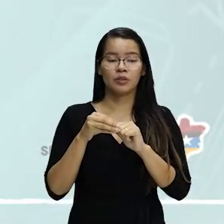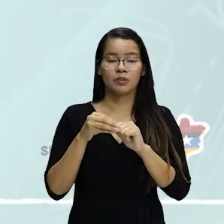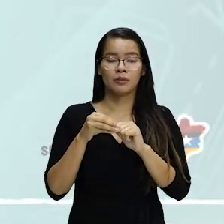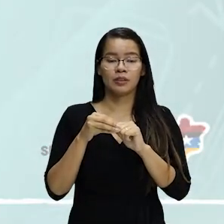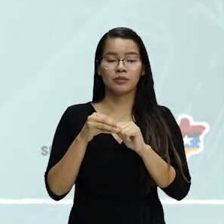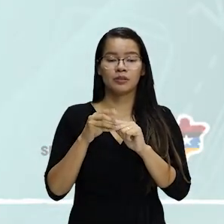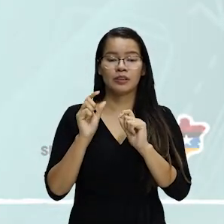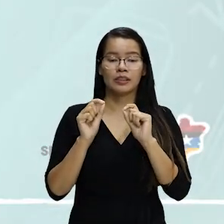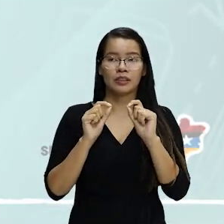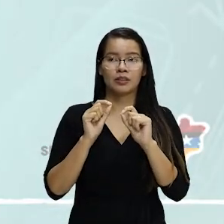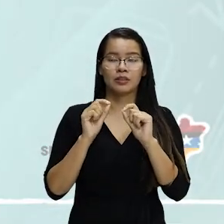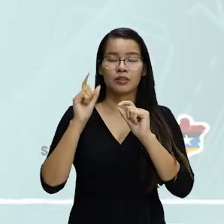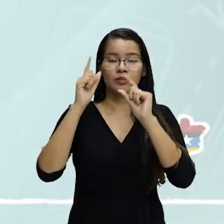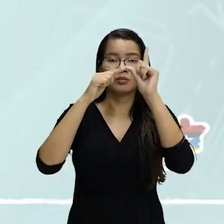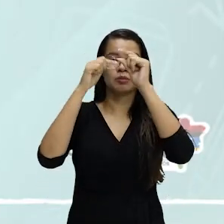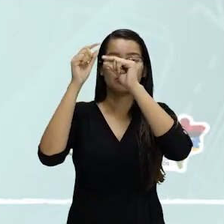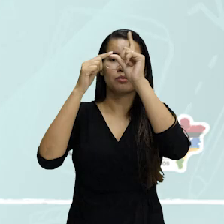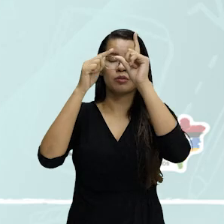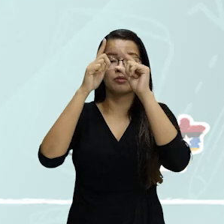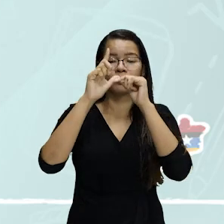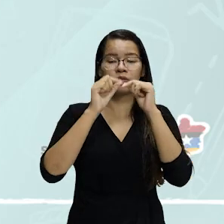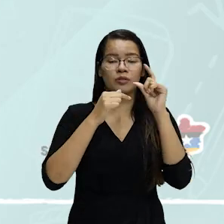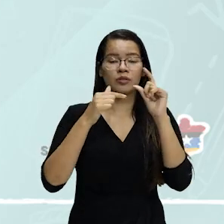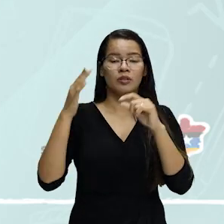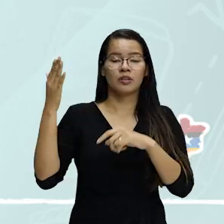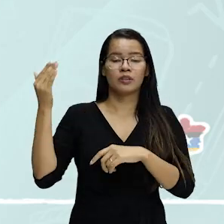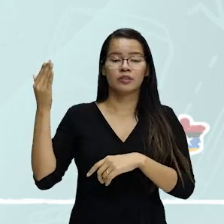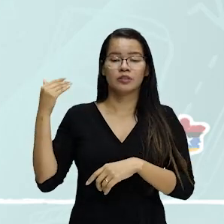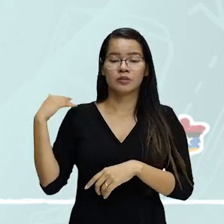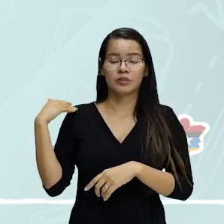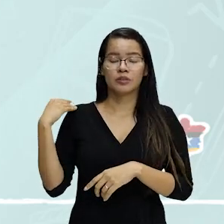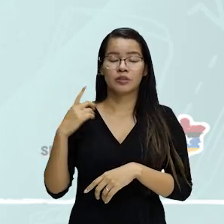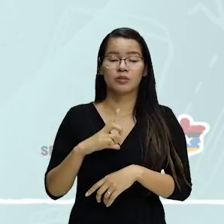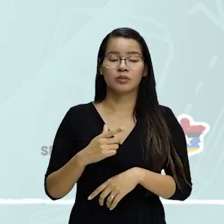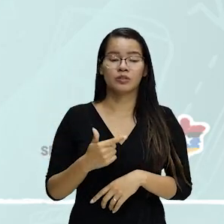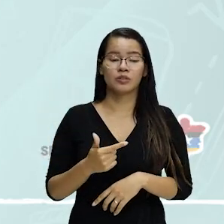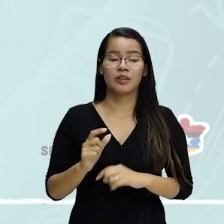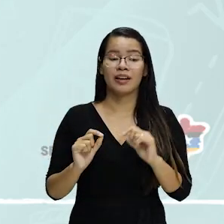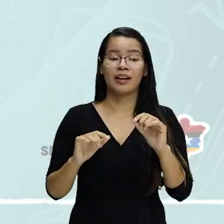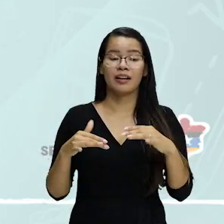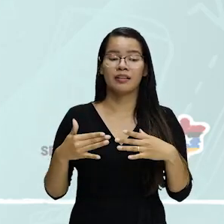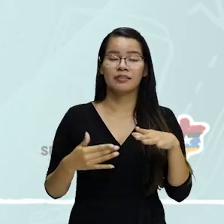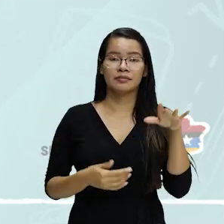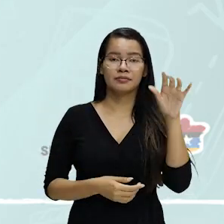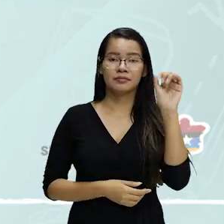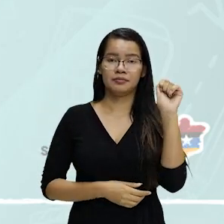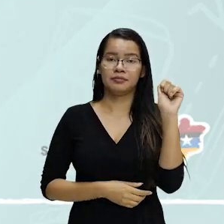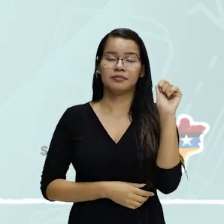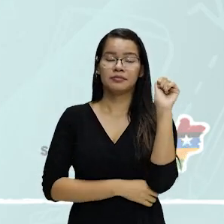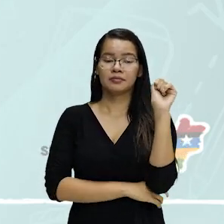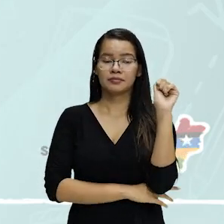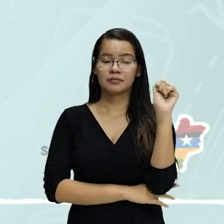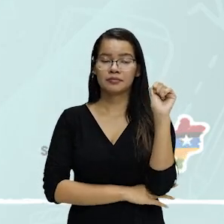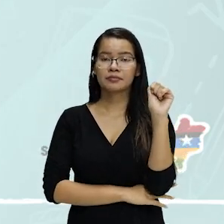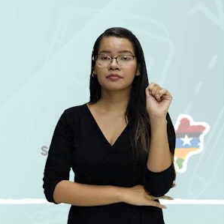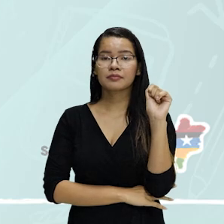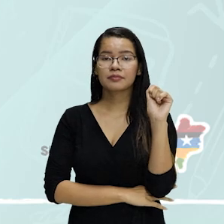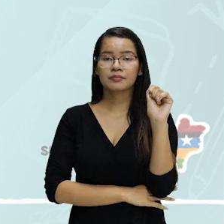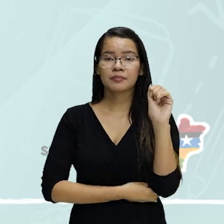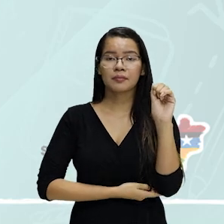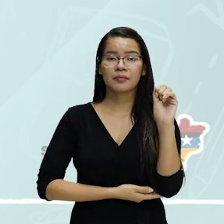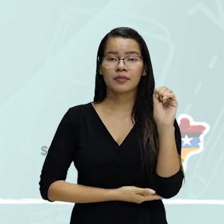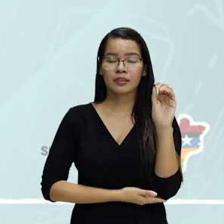Um conhecimento, né, que os astrônomos da antiguidade que eles não tinham é letra A, duração do